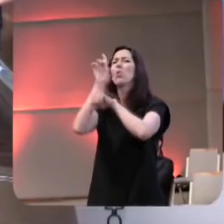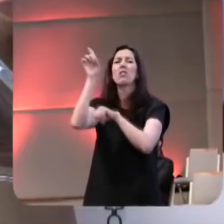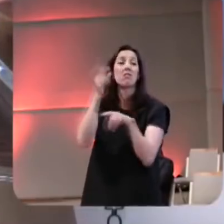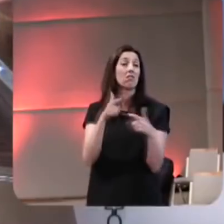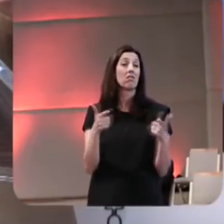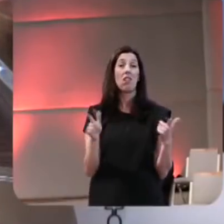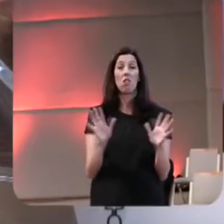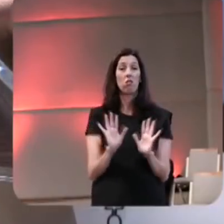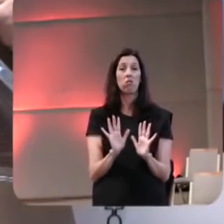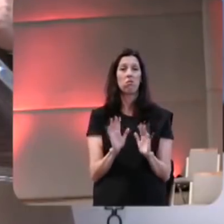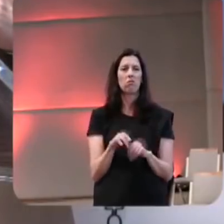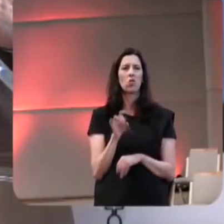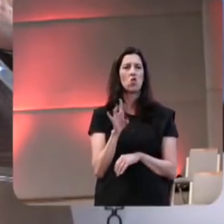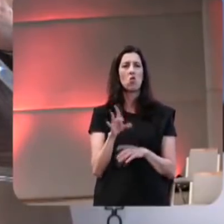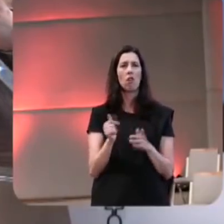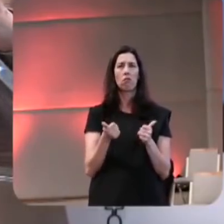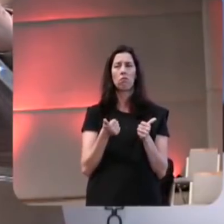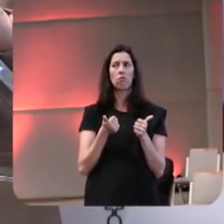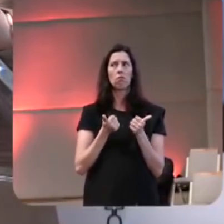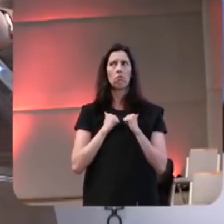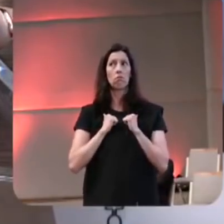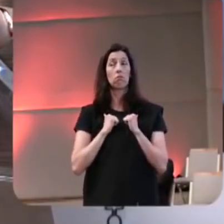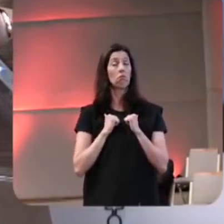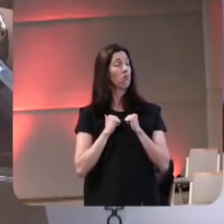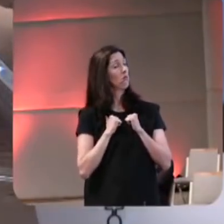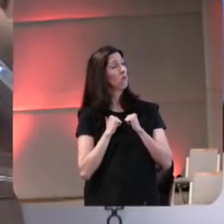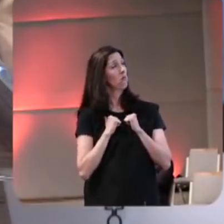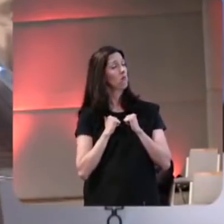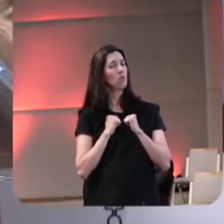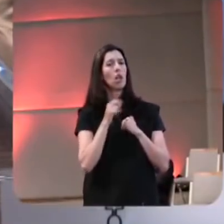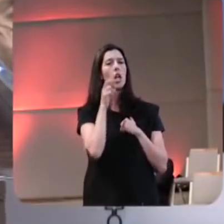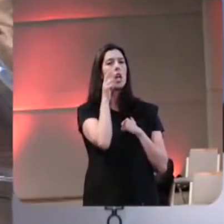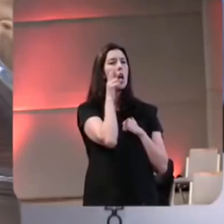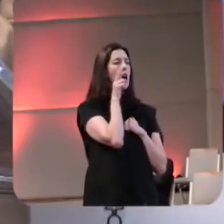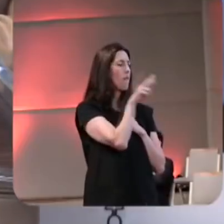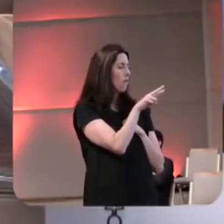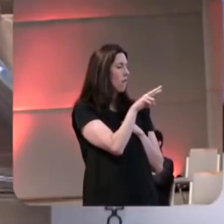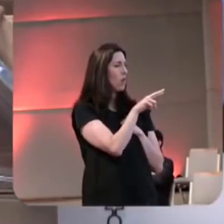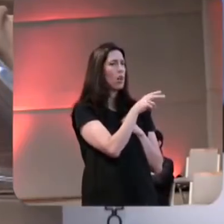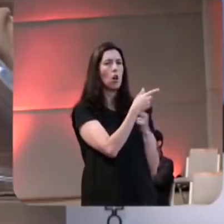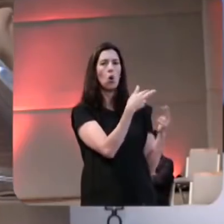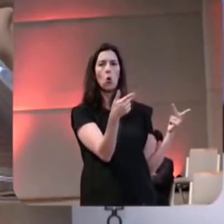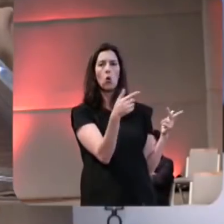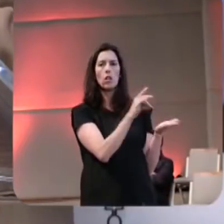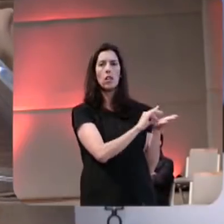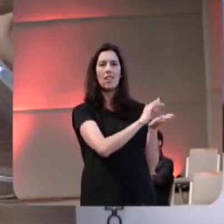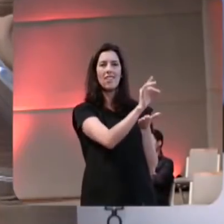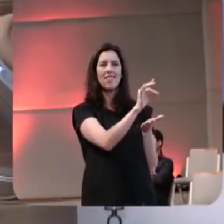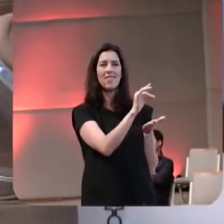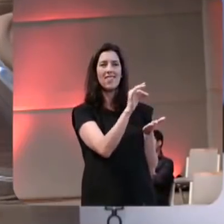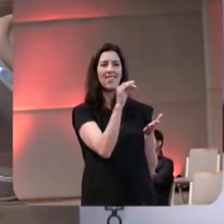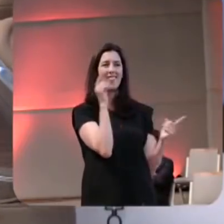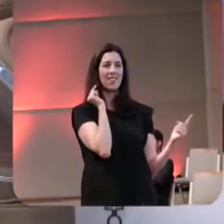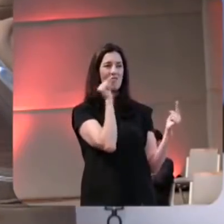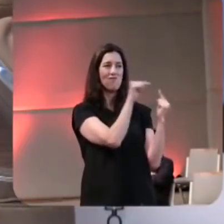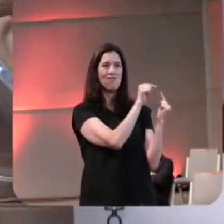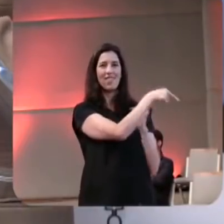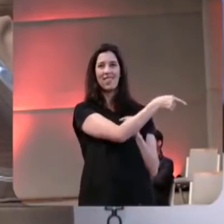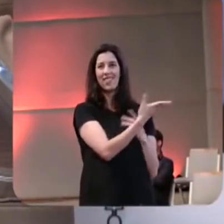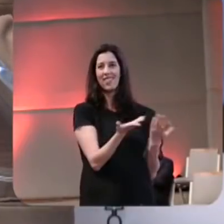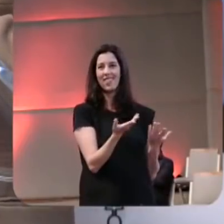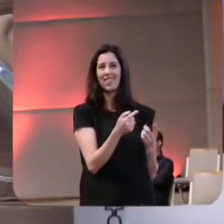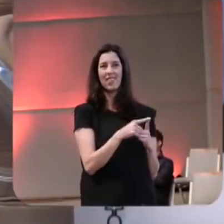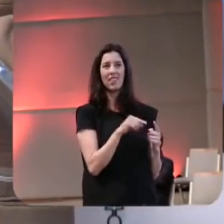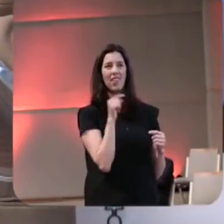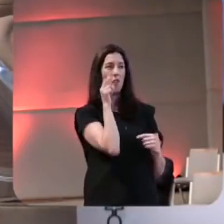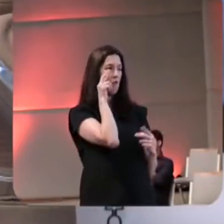do poder de Deus. O foco está em muita coisa que entulha o coração da gente. Nesse